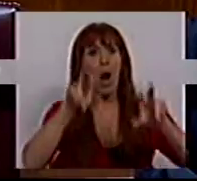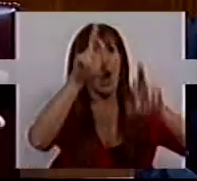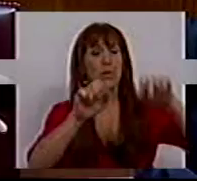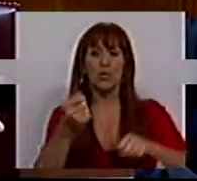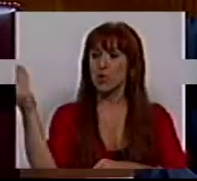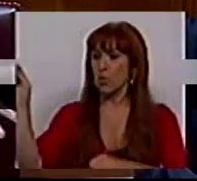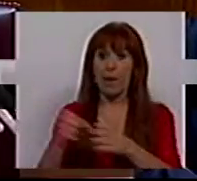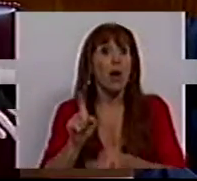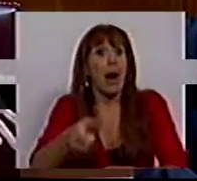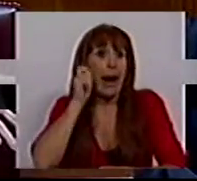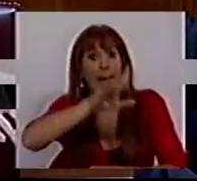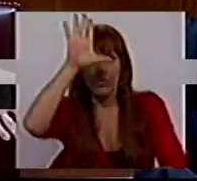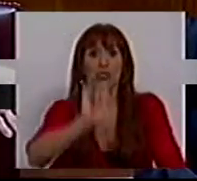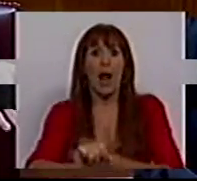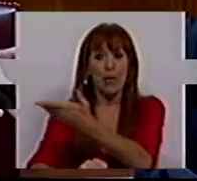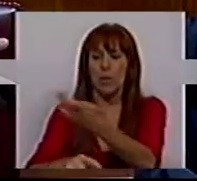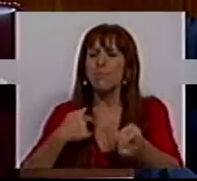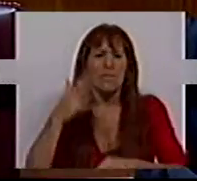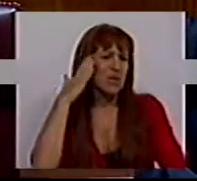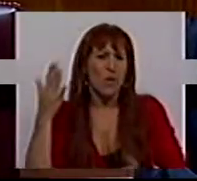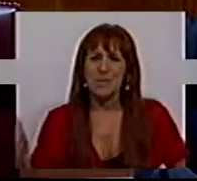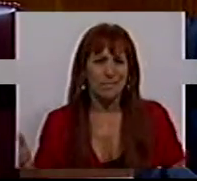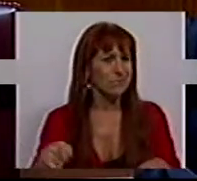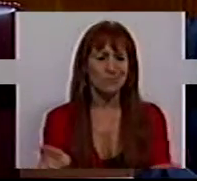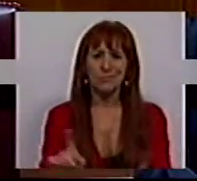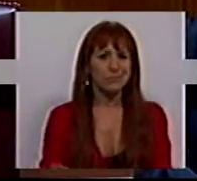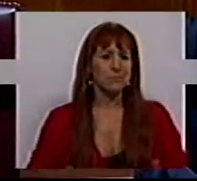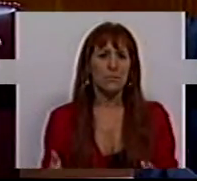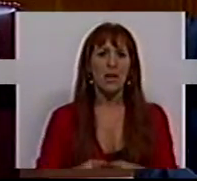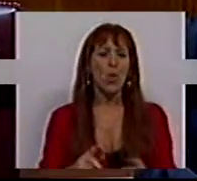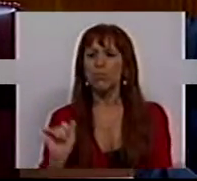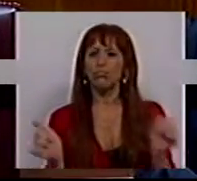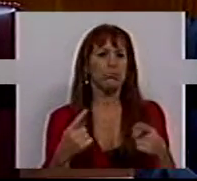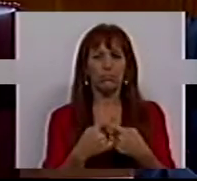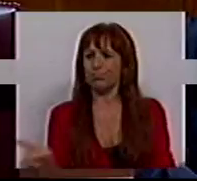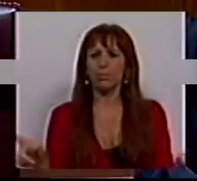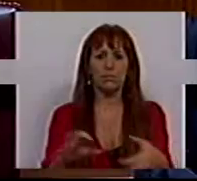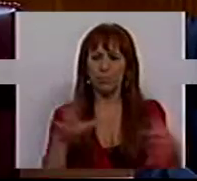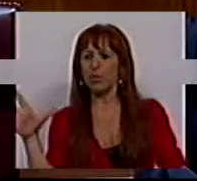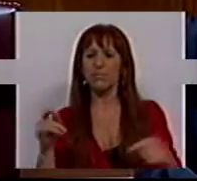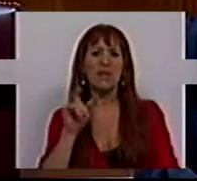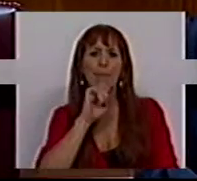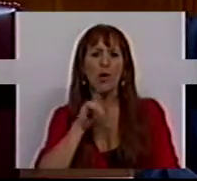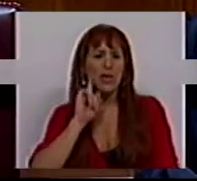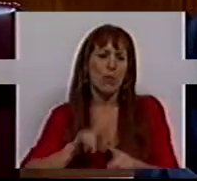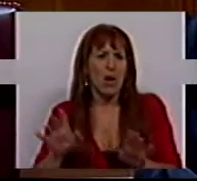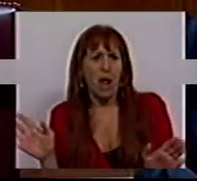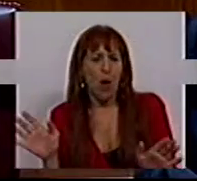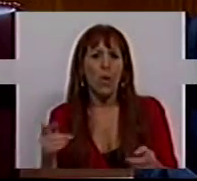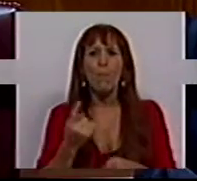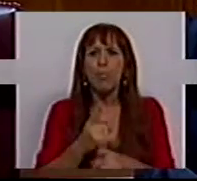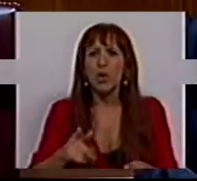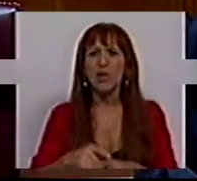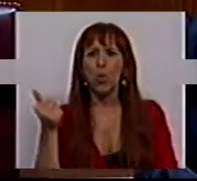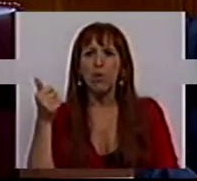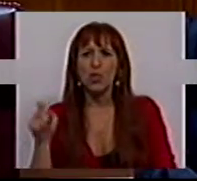da Caixa, que é o Estado, mas creio que isso não contradiz a hipótese da senhora deputada, na